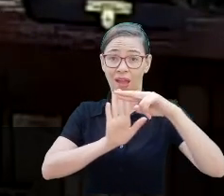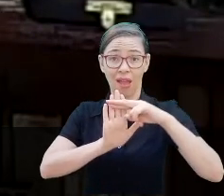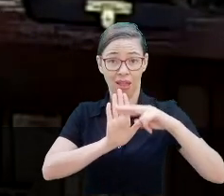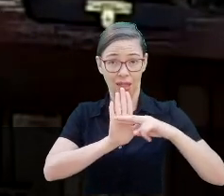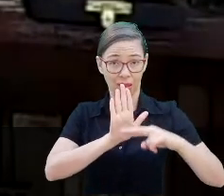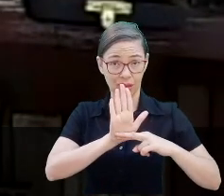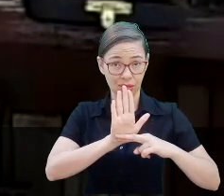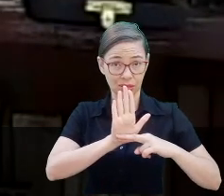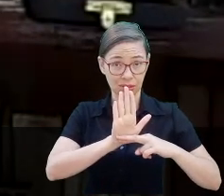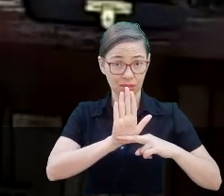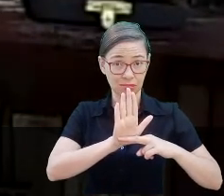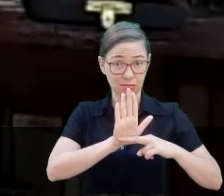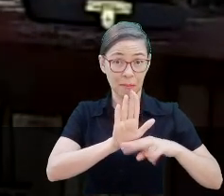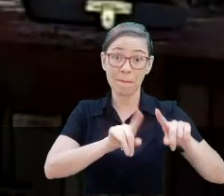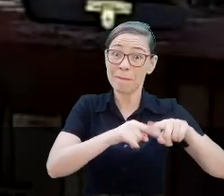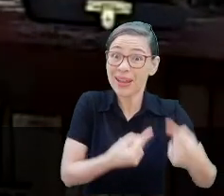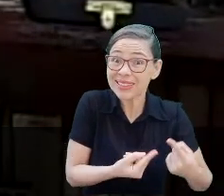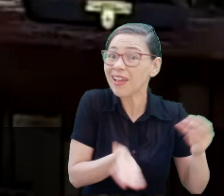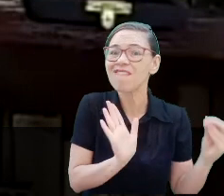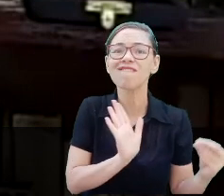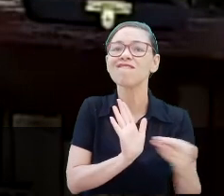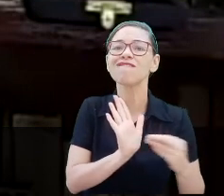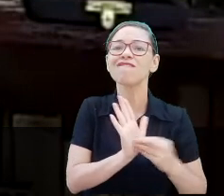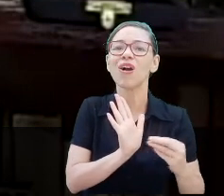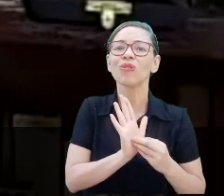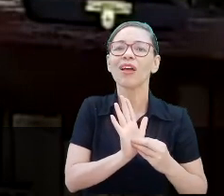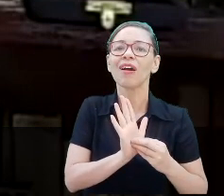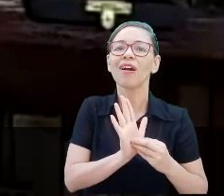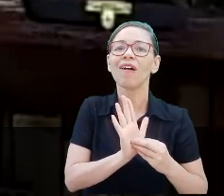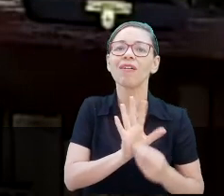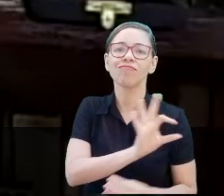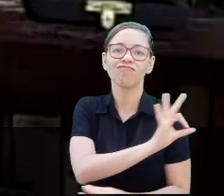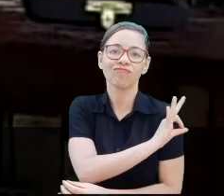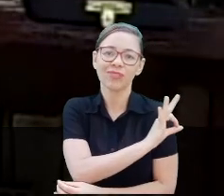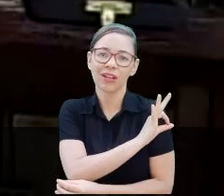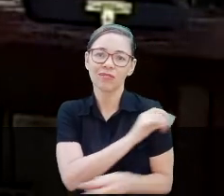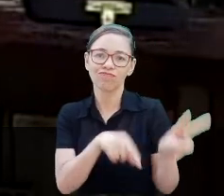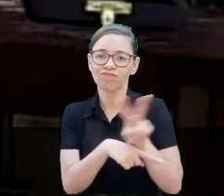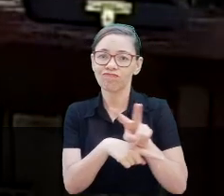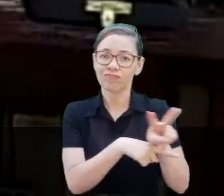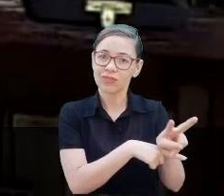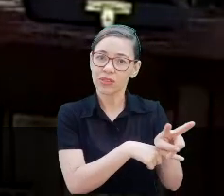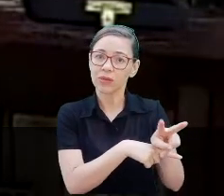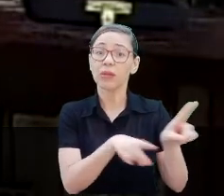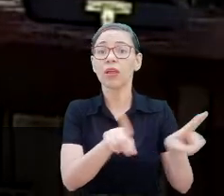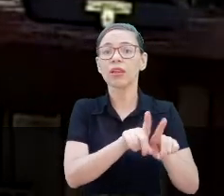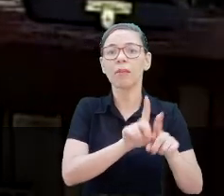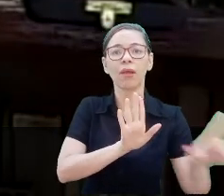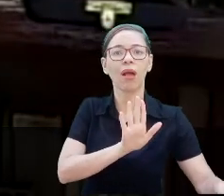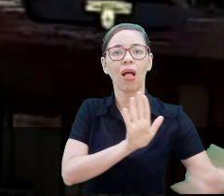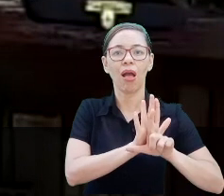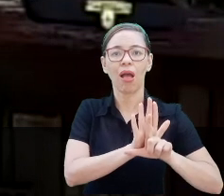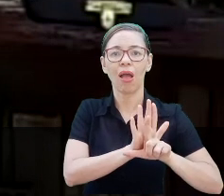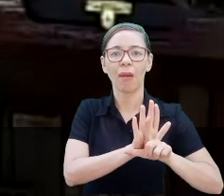uma profissão regularizada, ela faz parte da classificação brasileira de ocupações, mas ainda não é regulamentada por várias